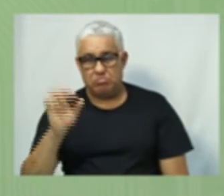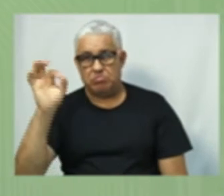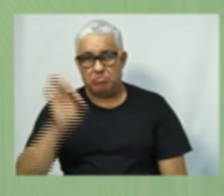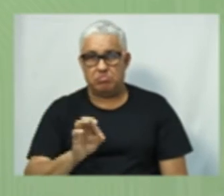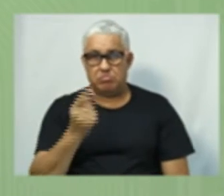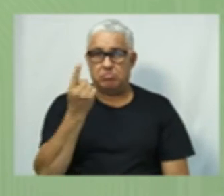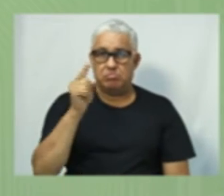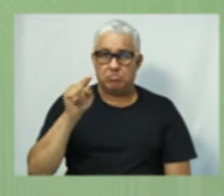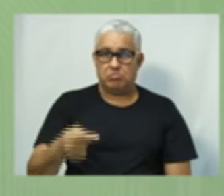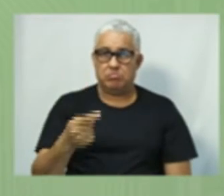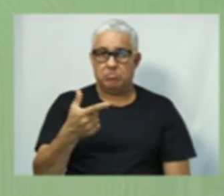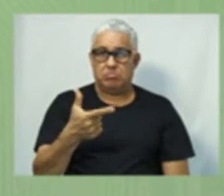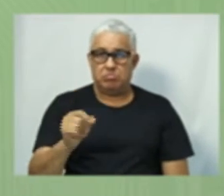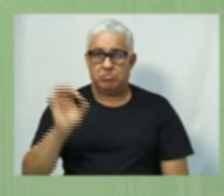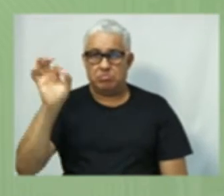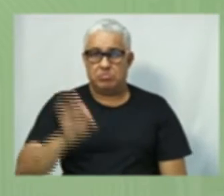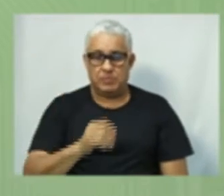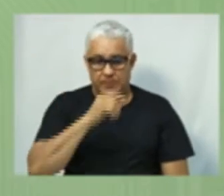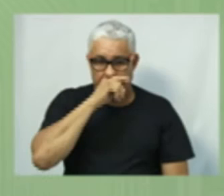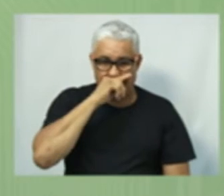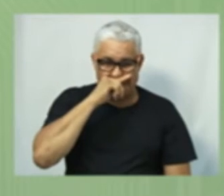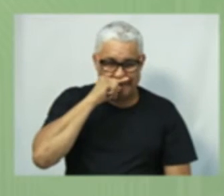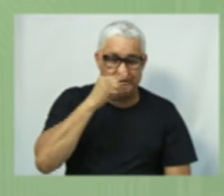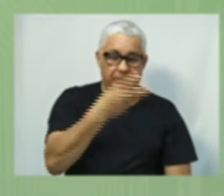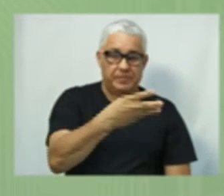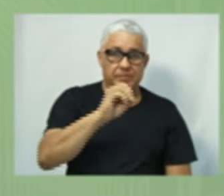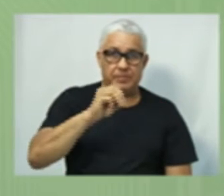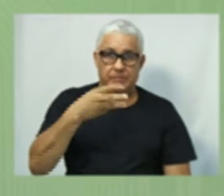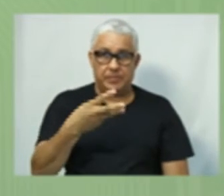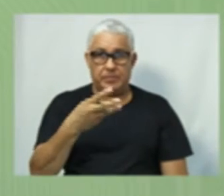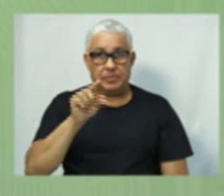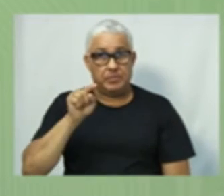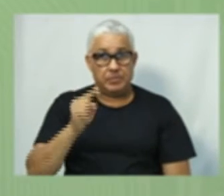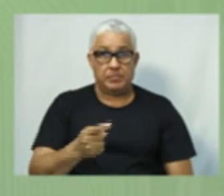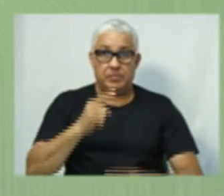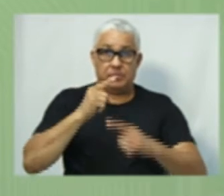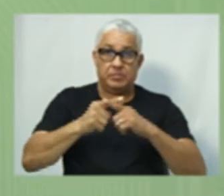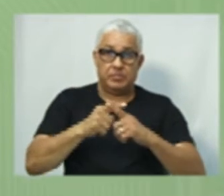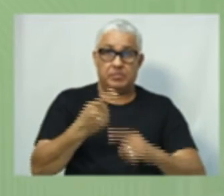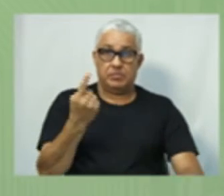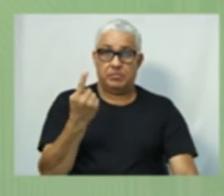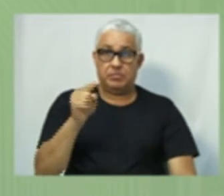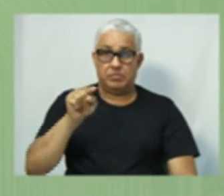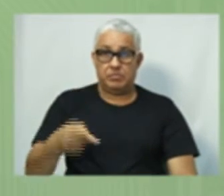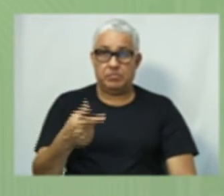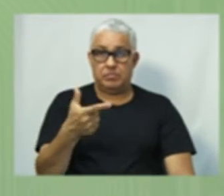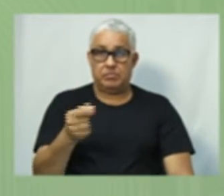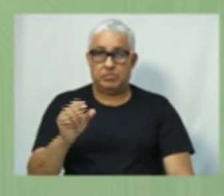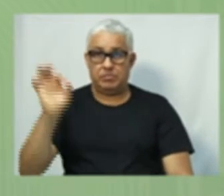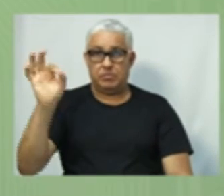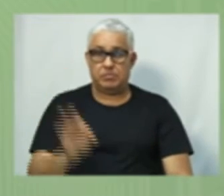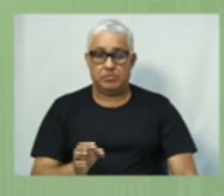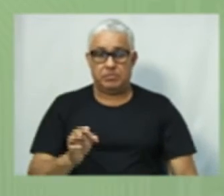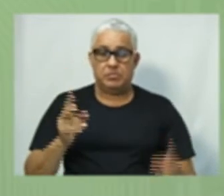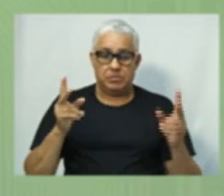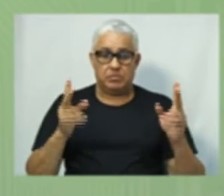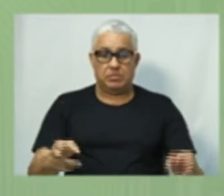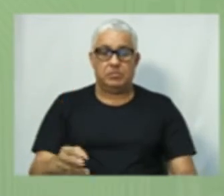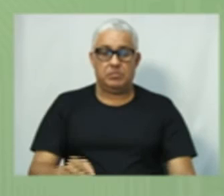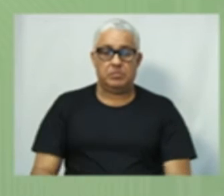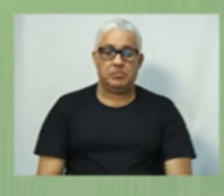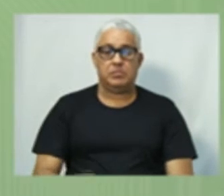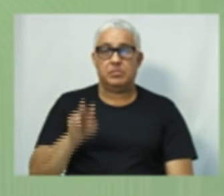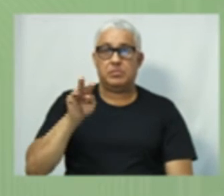1,20%, tá ok? Então, 303 mil vezes 1,20% gerou um valor a